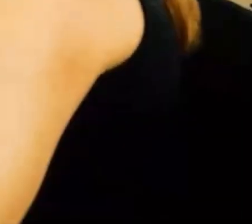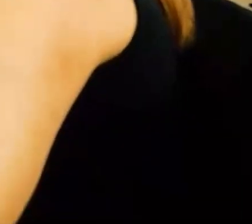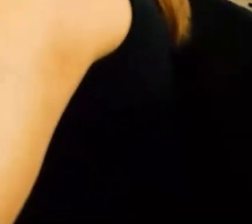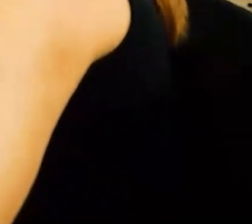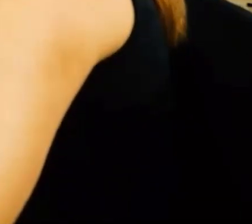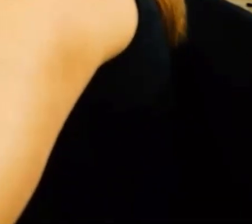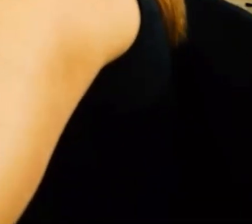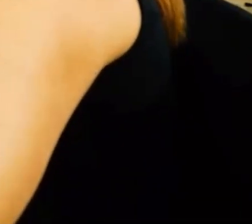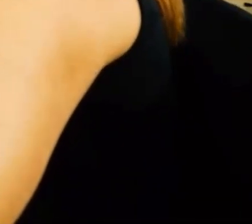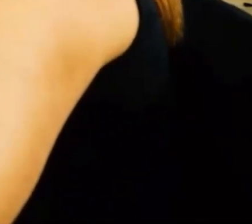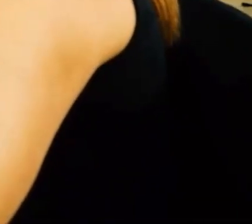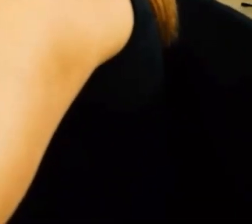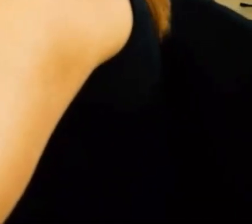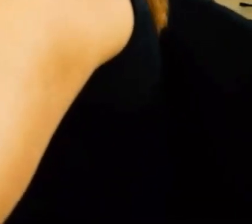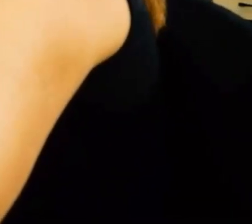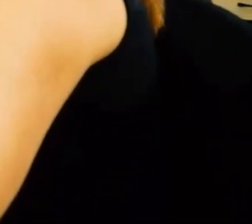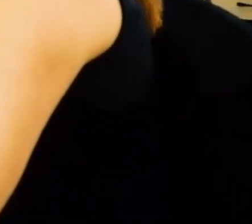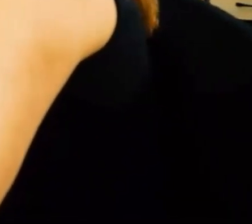Ok.